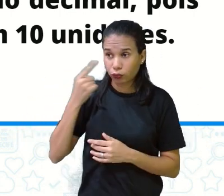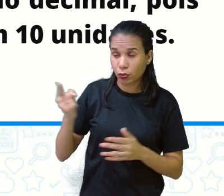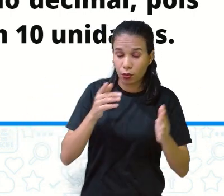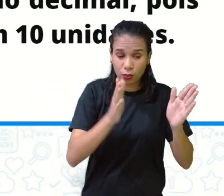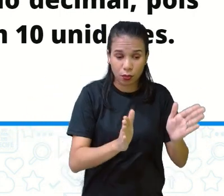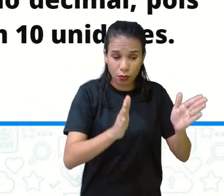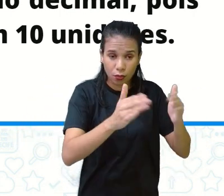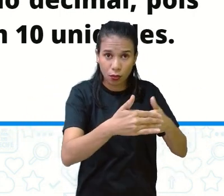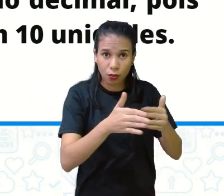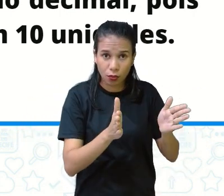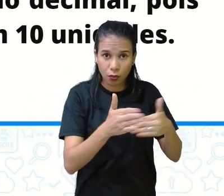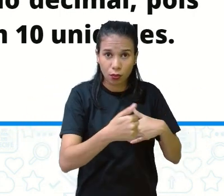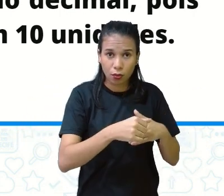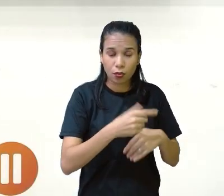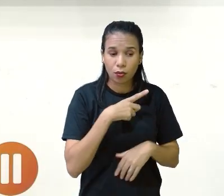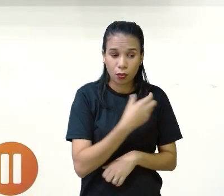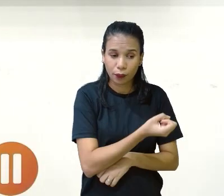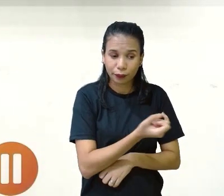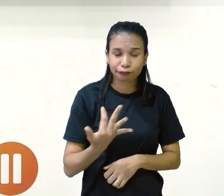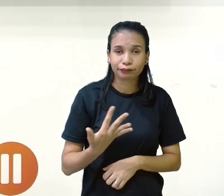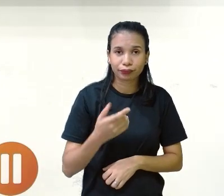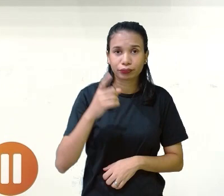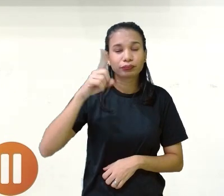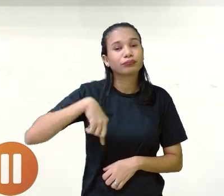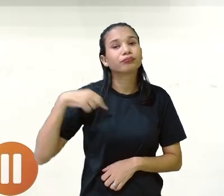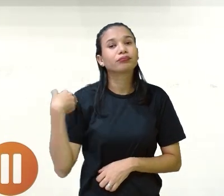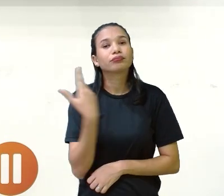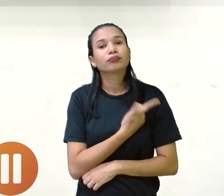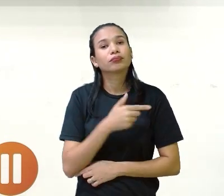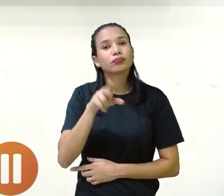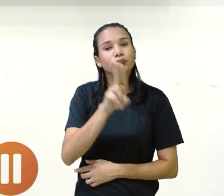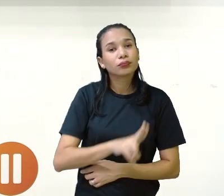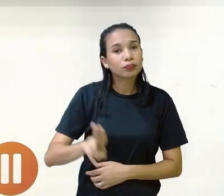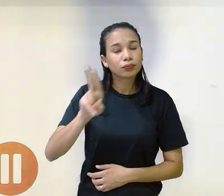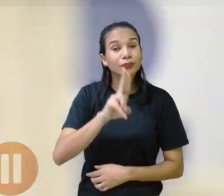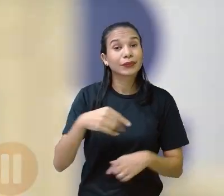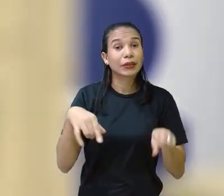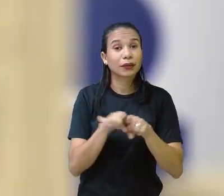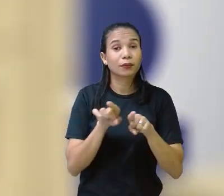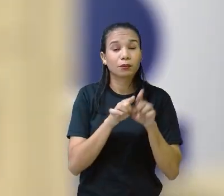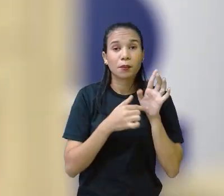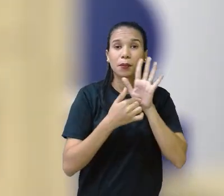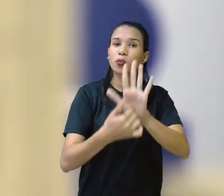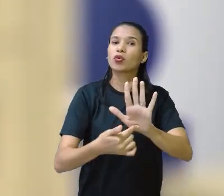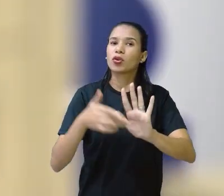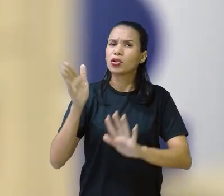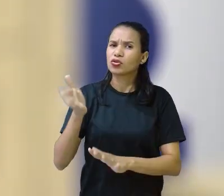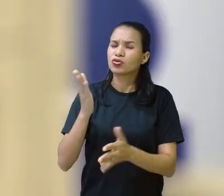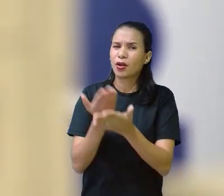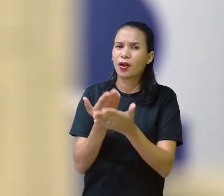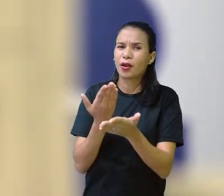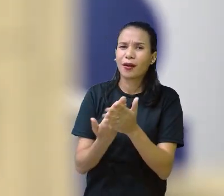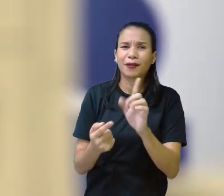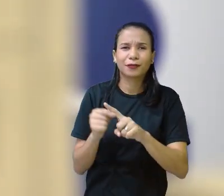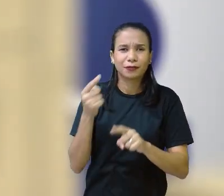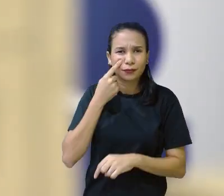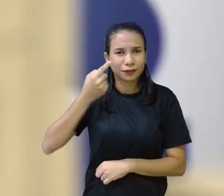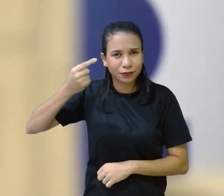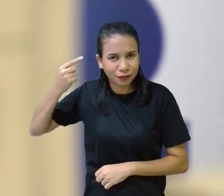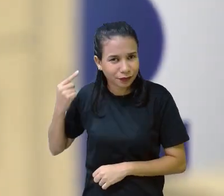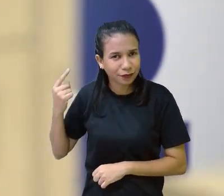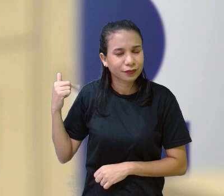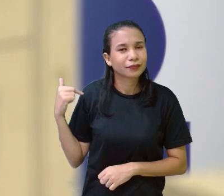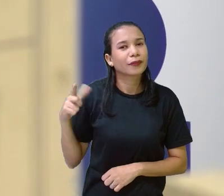me auxiliar nesse ponto e para demonstrar para vocês. A gente já teve algumas aulas sobre isso e